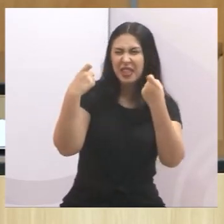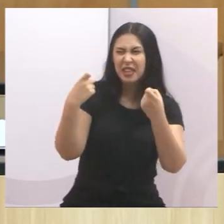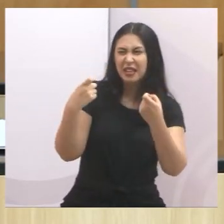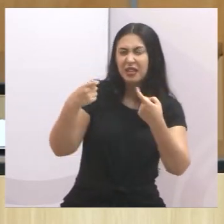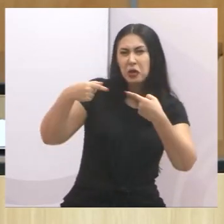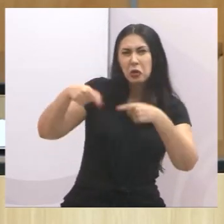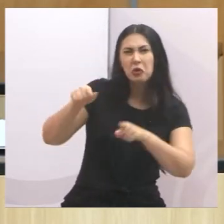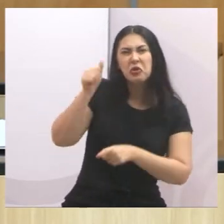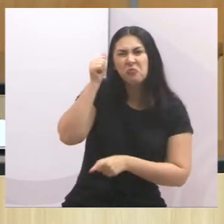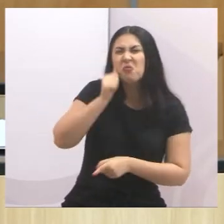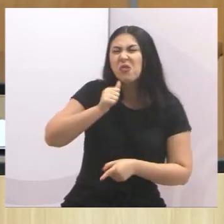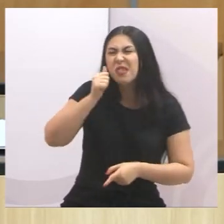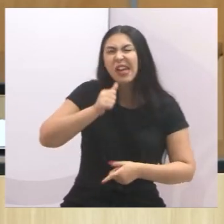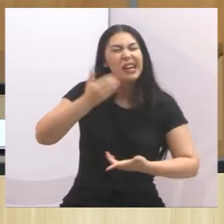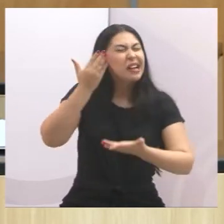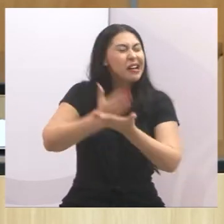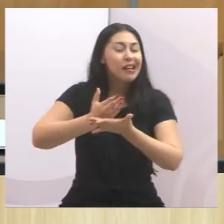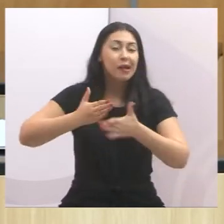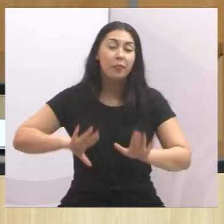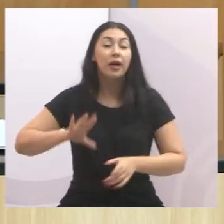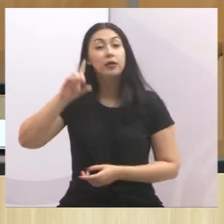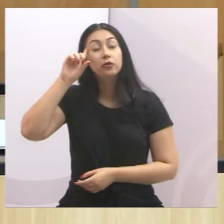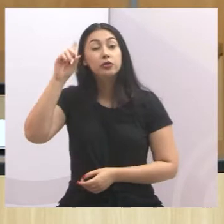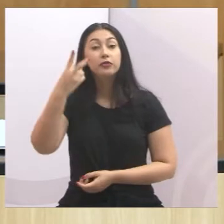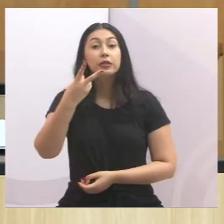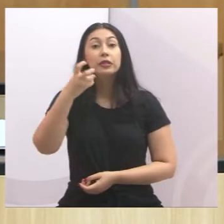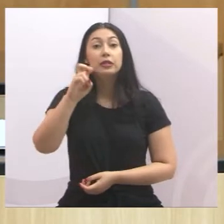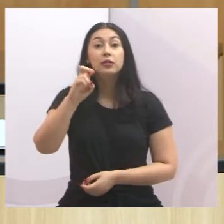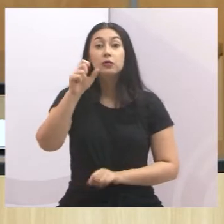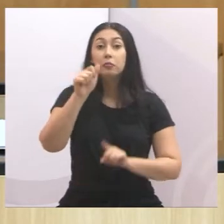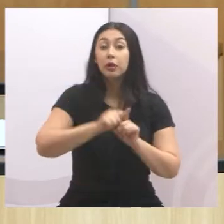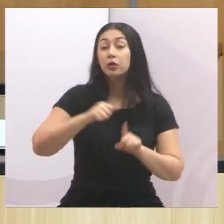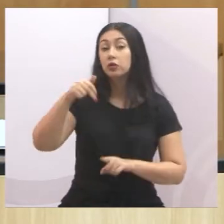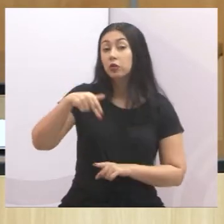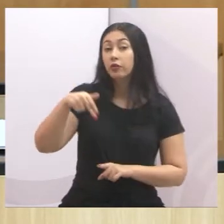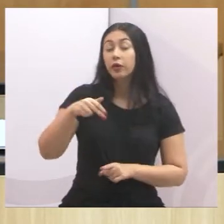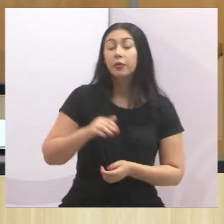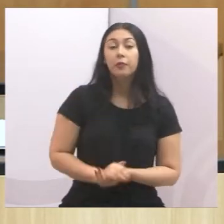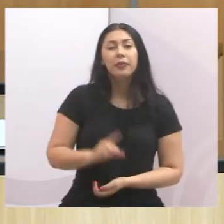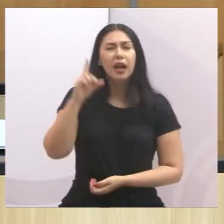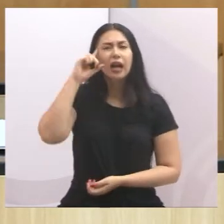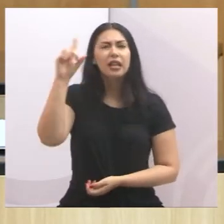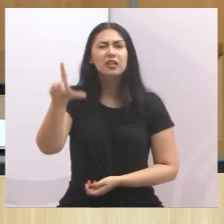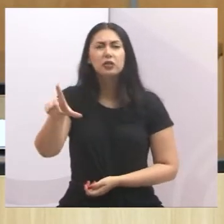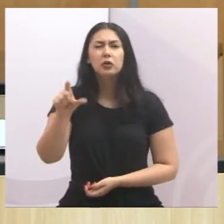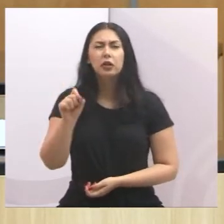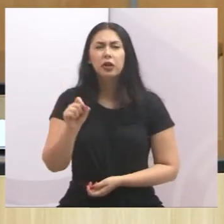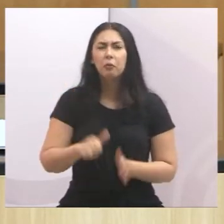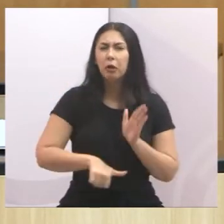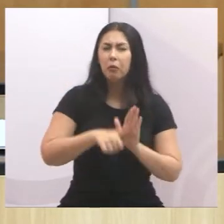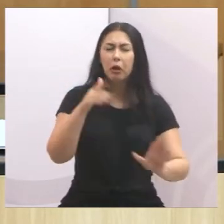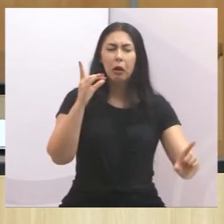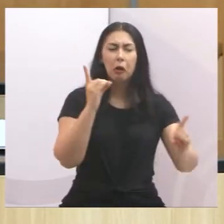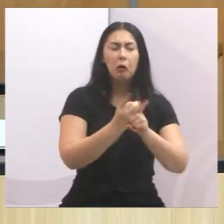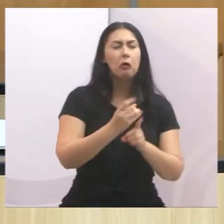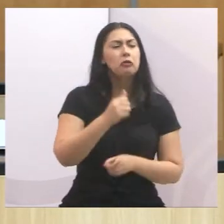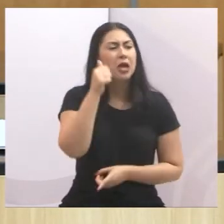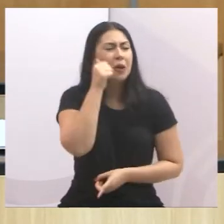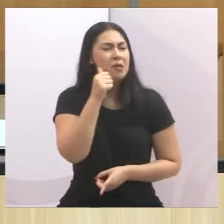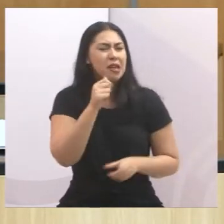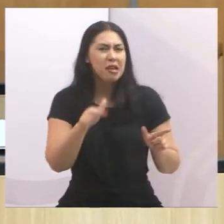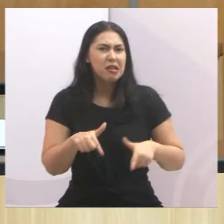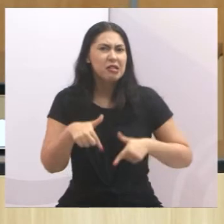as Mulheres, 25 de novembro. Esta data foi estabelecida no primeiro encontro feminista latino-americano e do